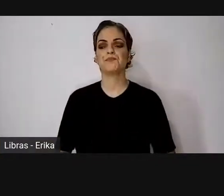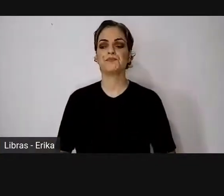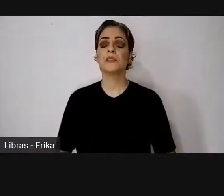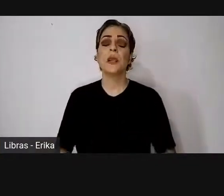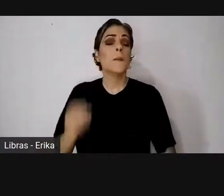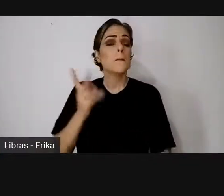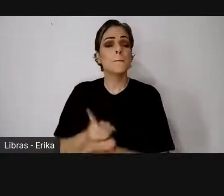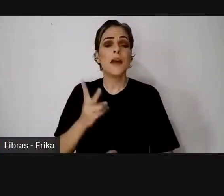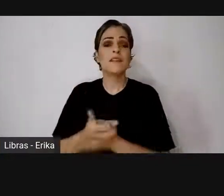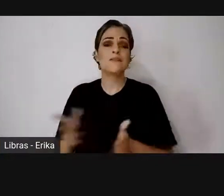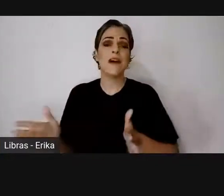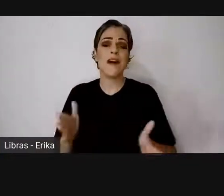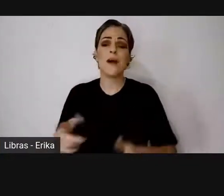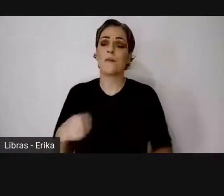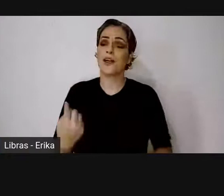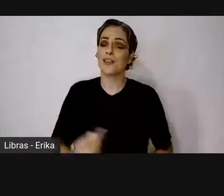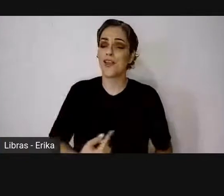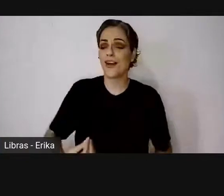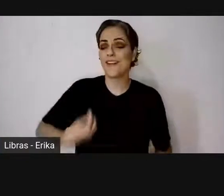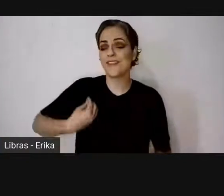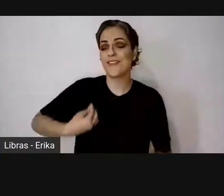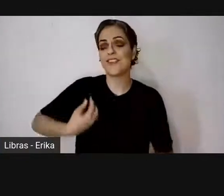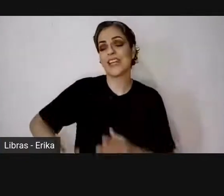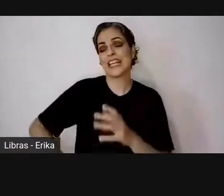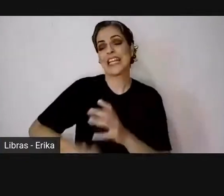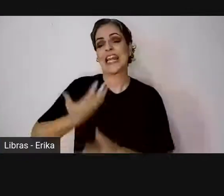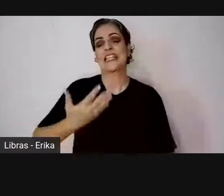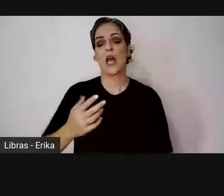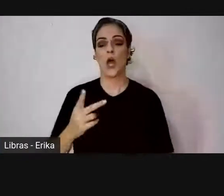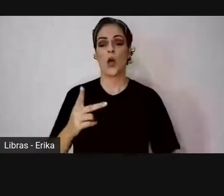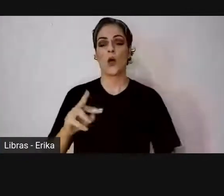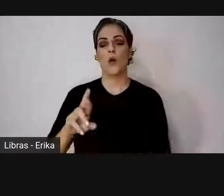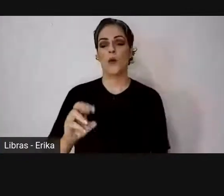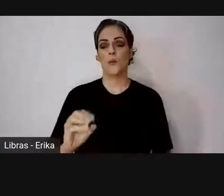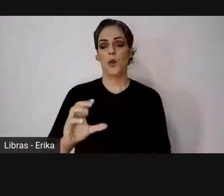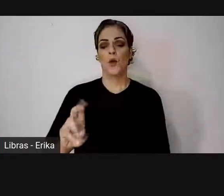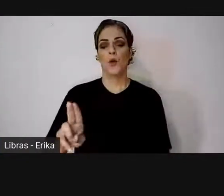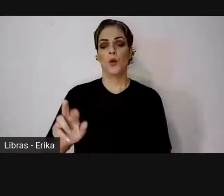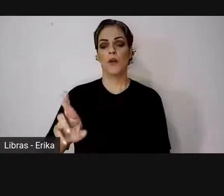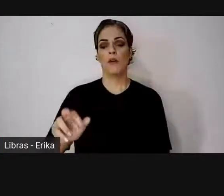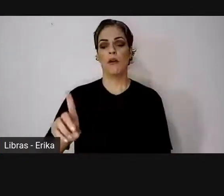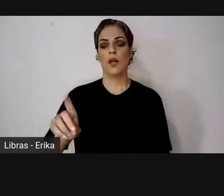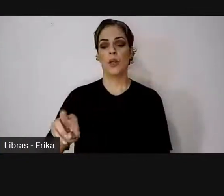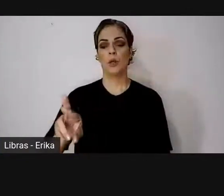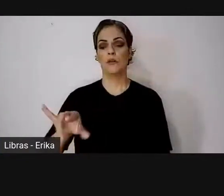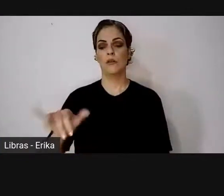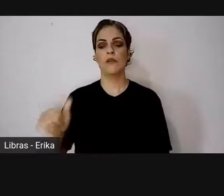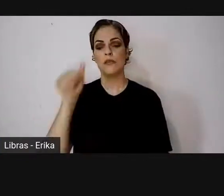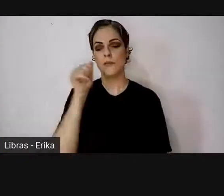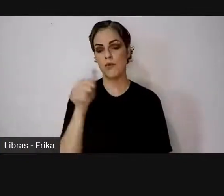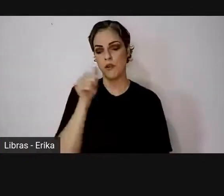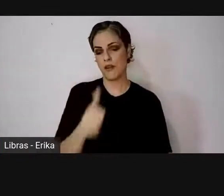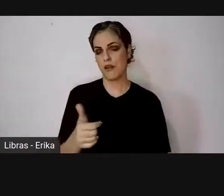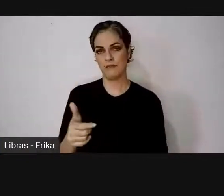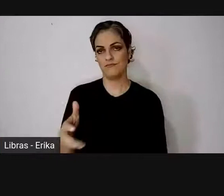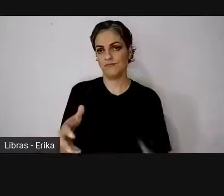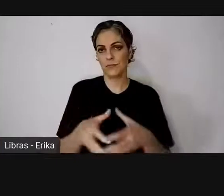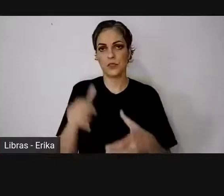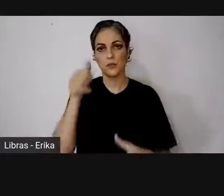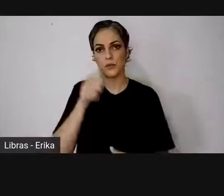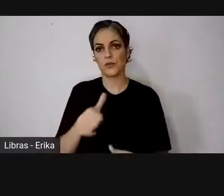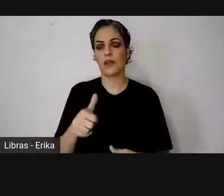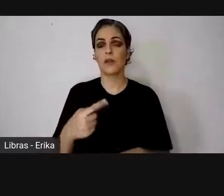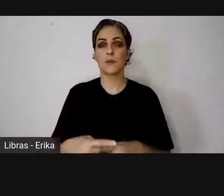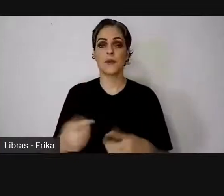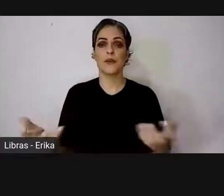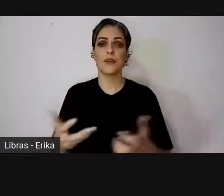da criação da Procuradoria da Mulher, dessa coisa do fortalecimento institucional, para poder aumentar a representatividade de mulheres no